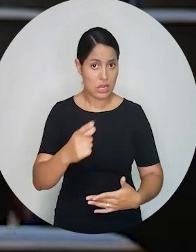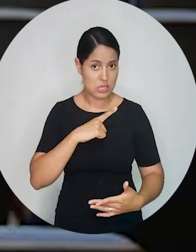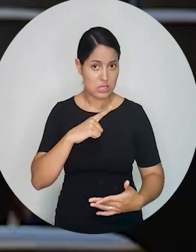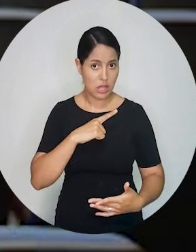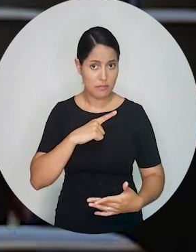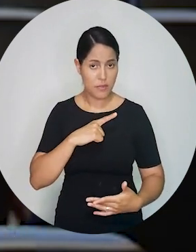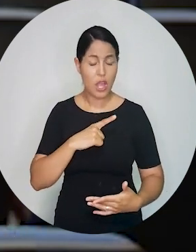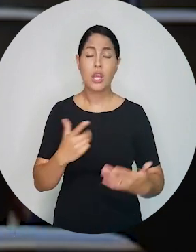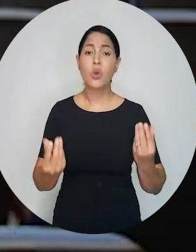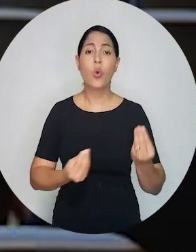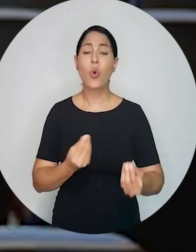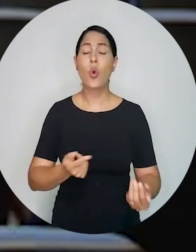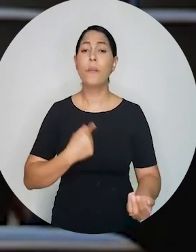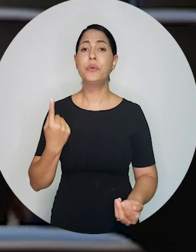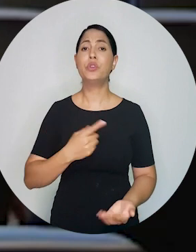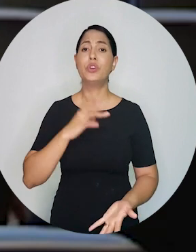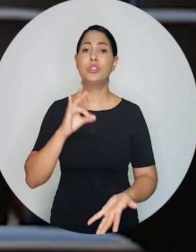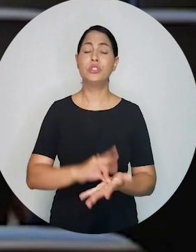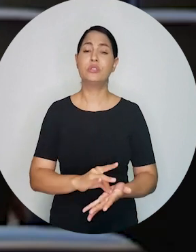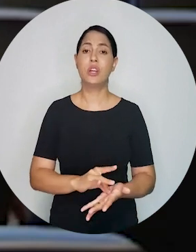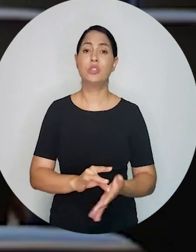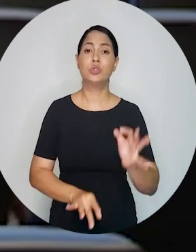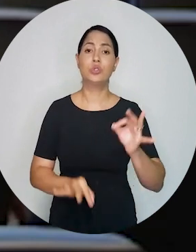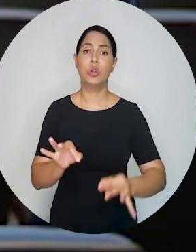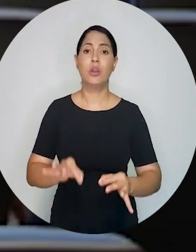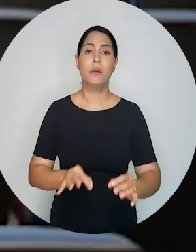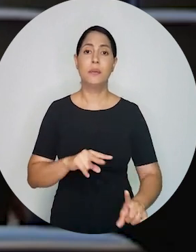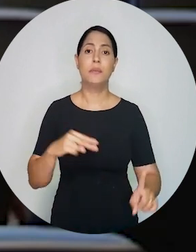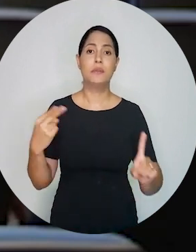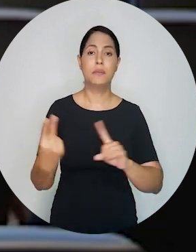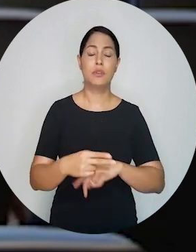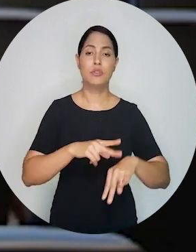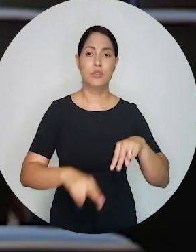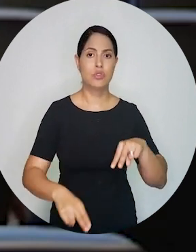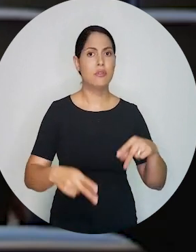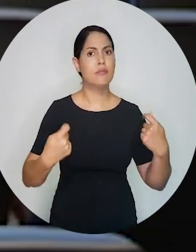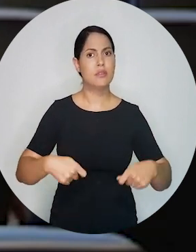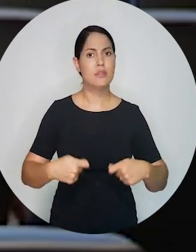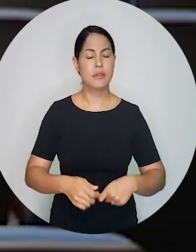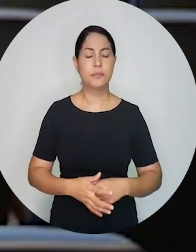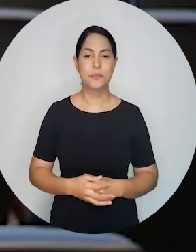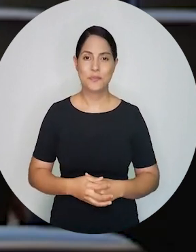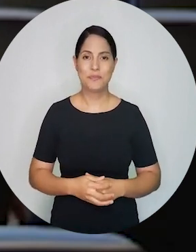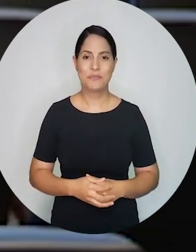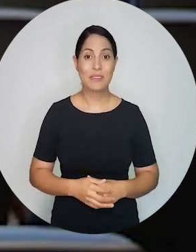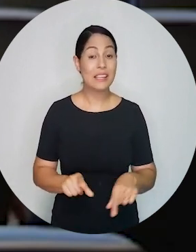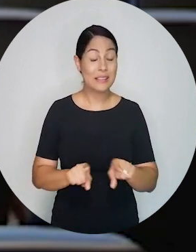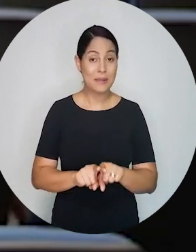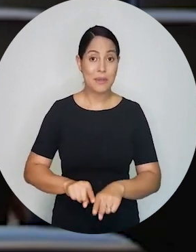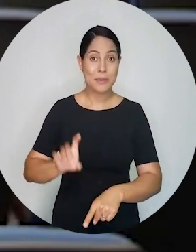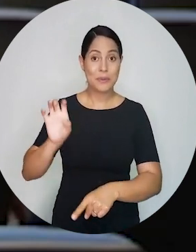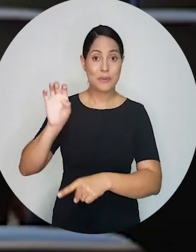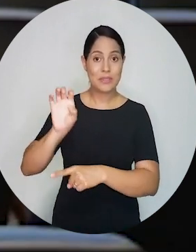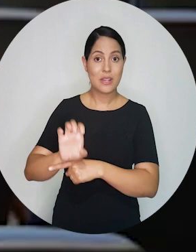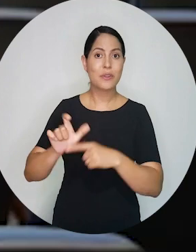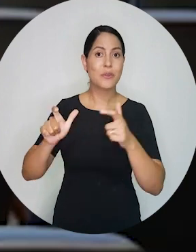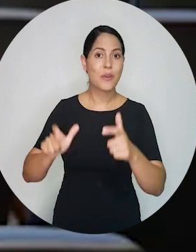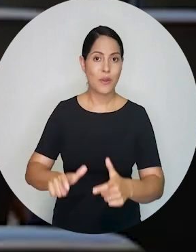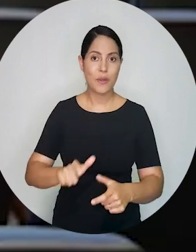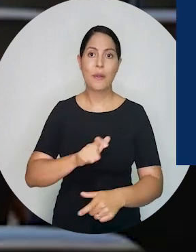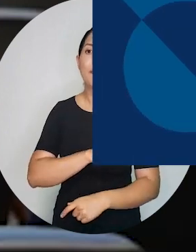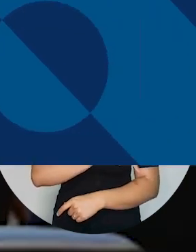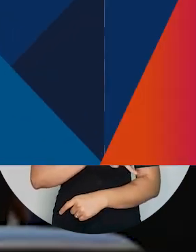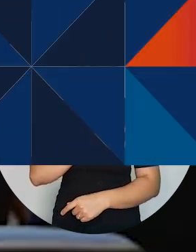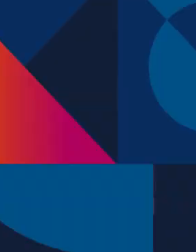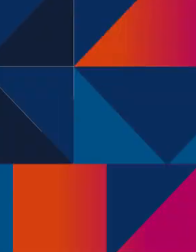OAB mostrar para os advogados, para aqueles que se interessam, como exigir que os julgamentos sejam feitos